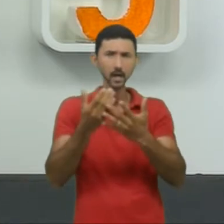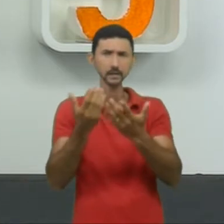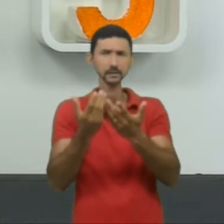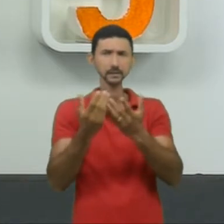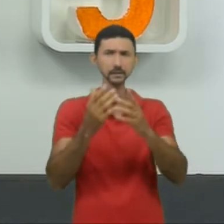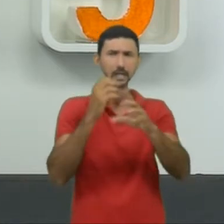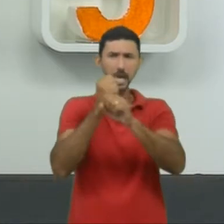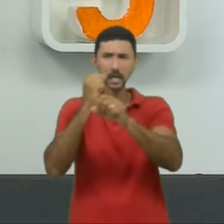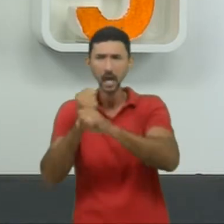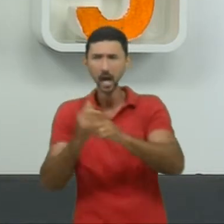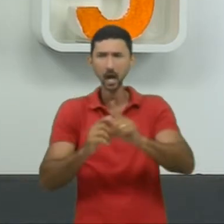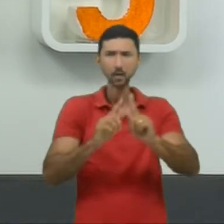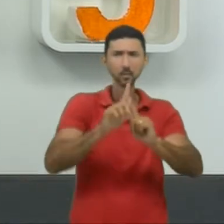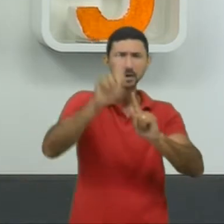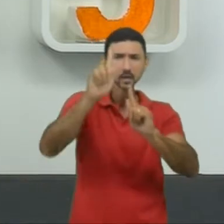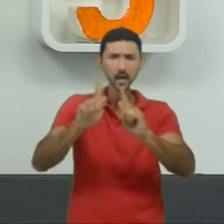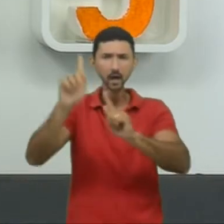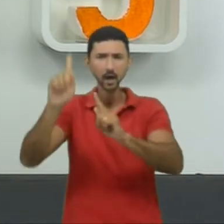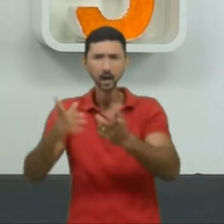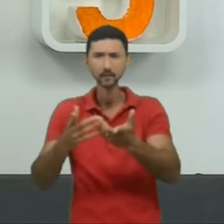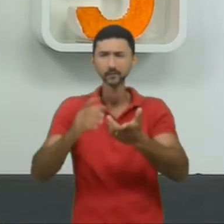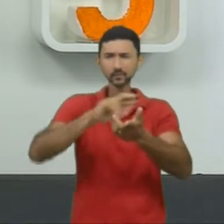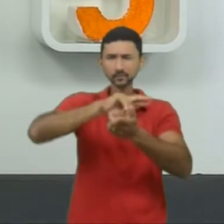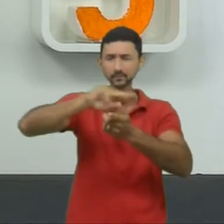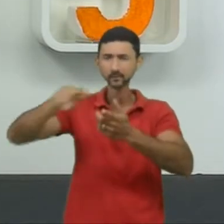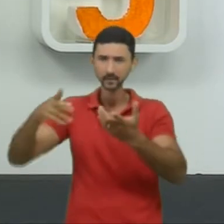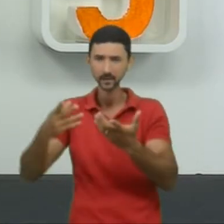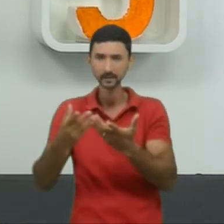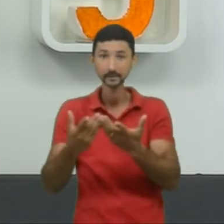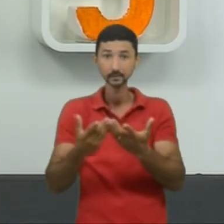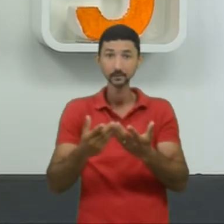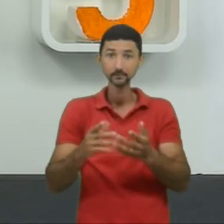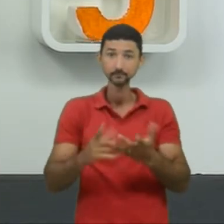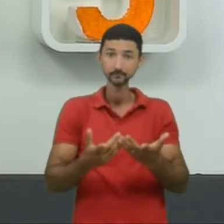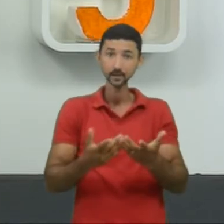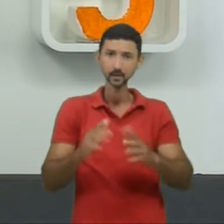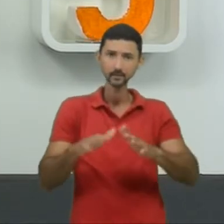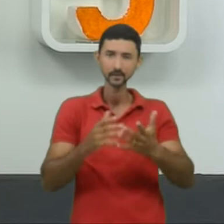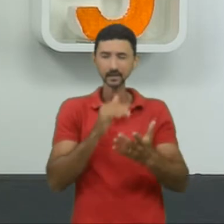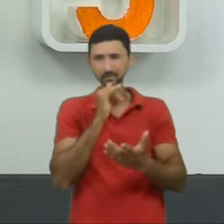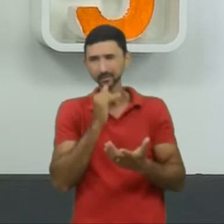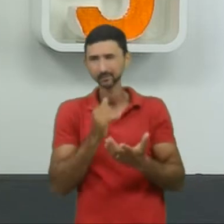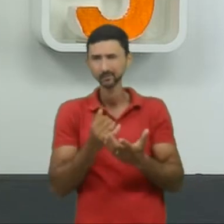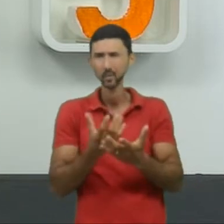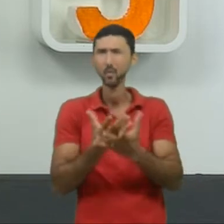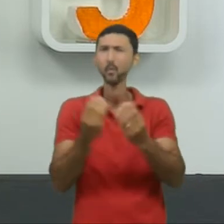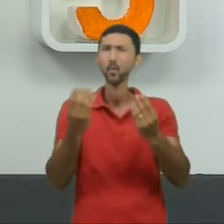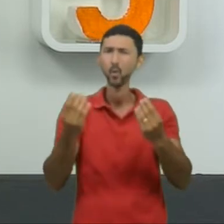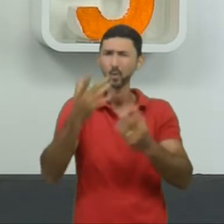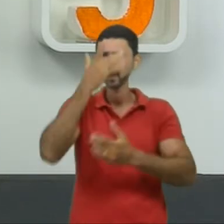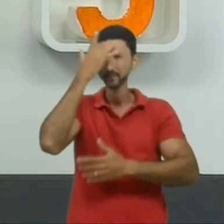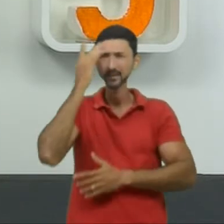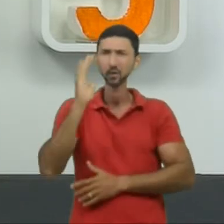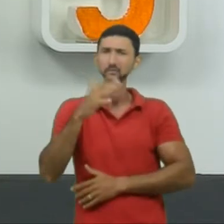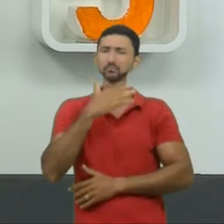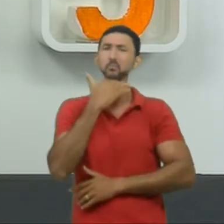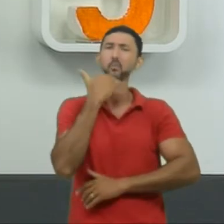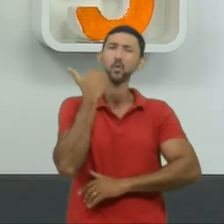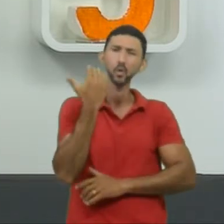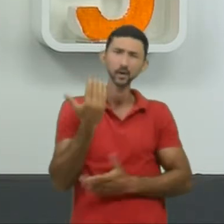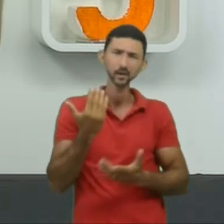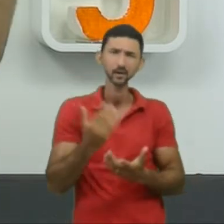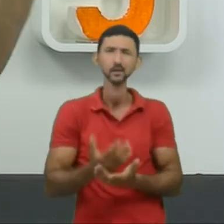de gráficos, certo? Infelizmente, né, como a gente diz, quantas pessoas já faleceram,